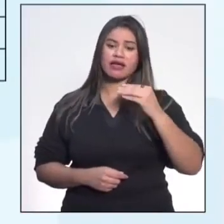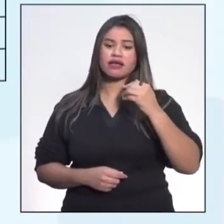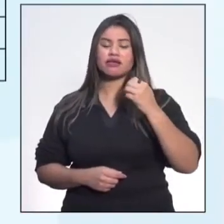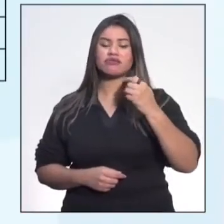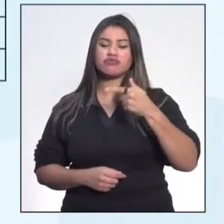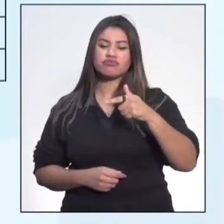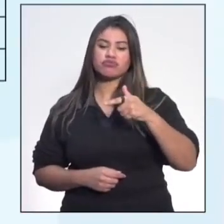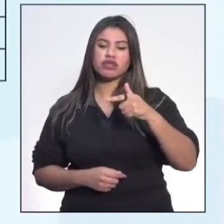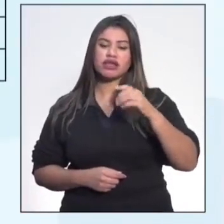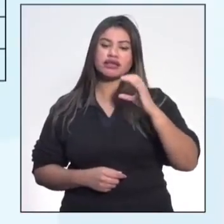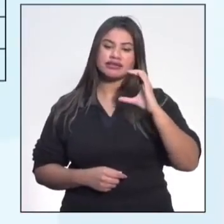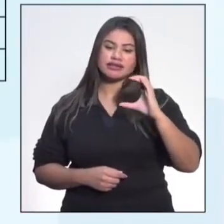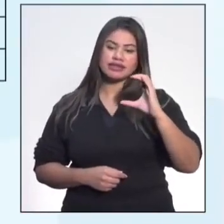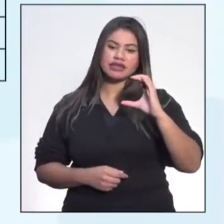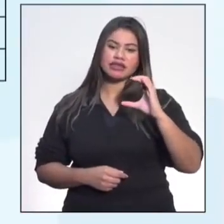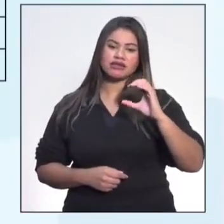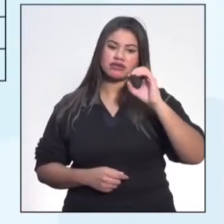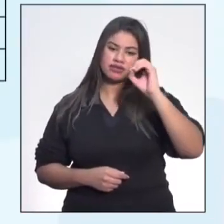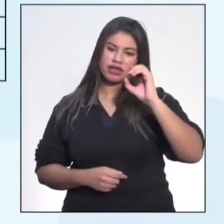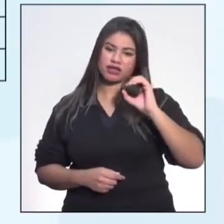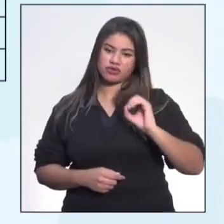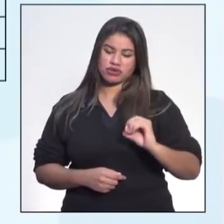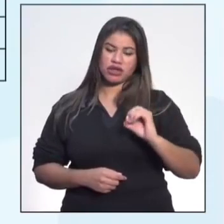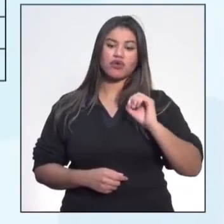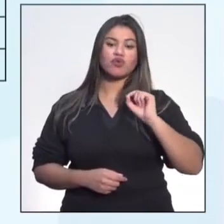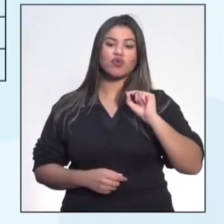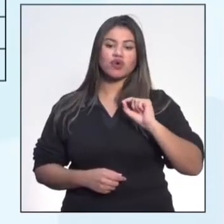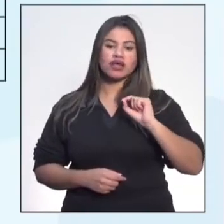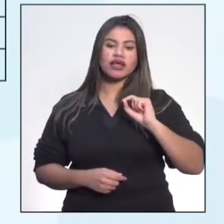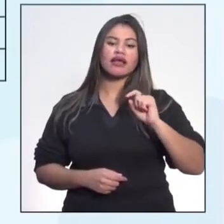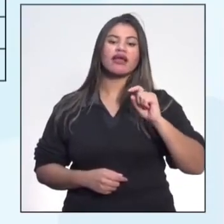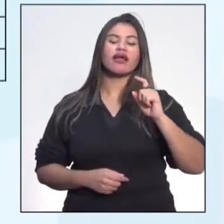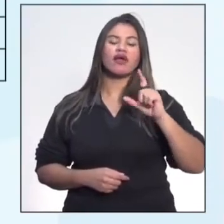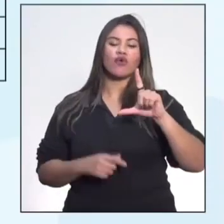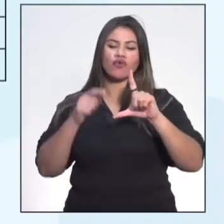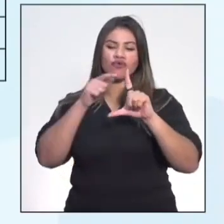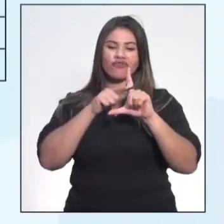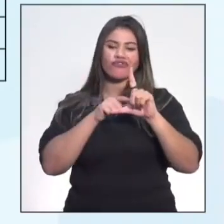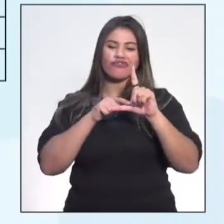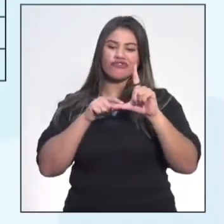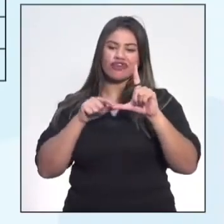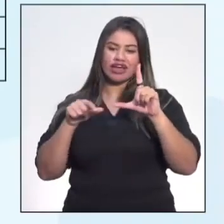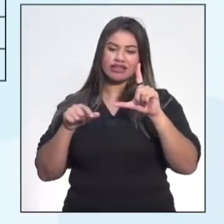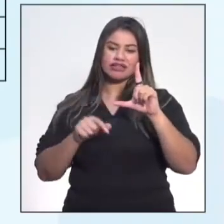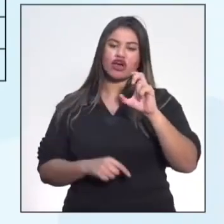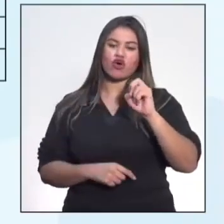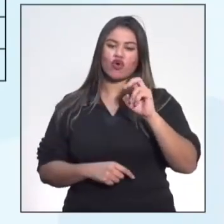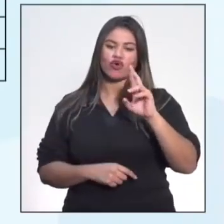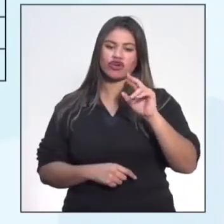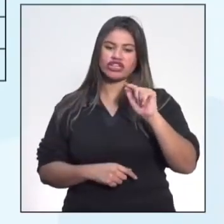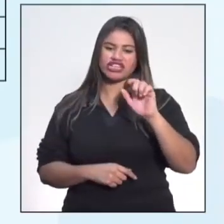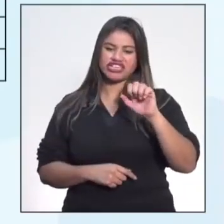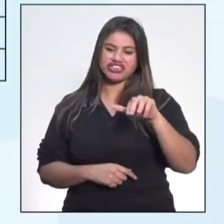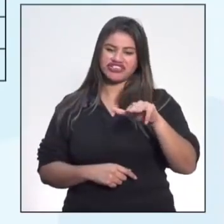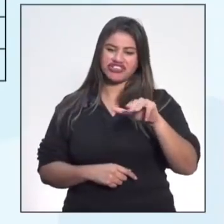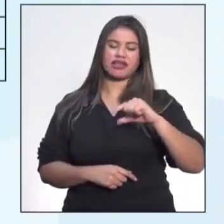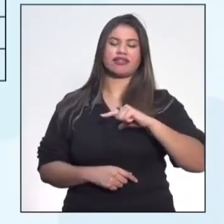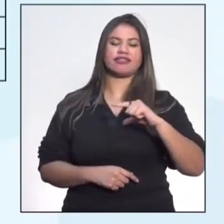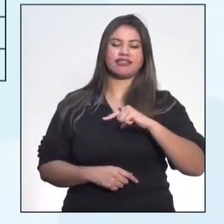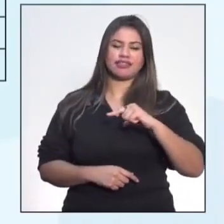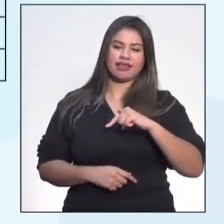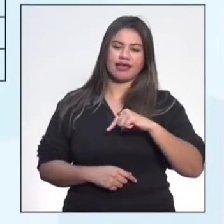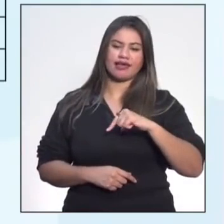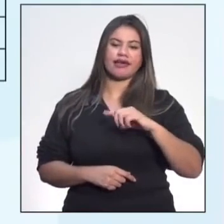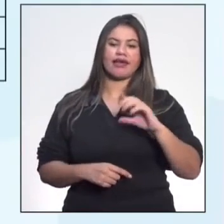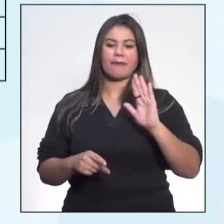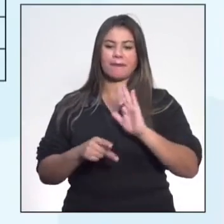ou seja, o b é zero e o c é zero, elas têm o vértice na origem. Então, o vértice na origem é uma característica de